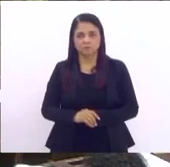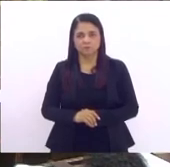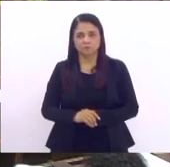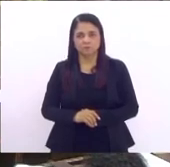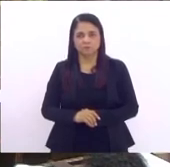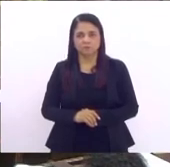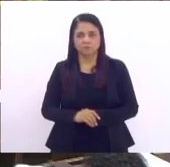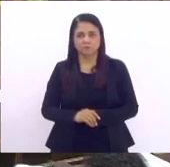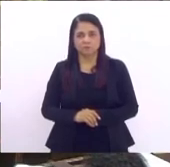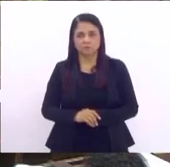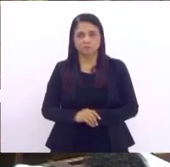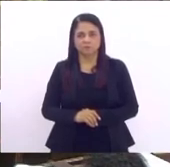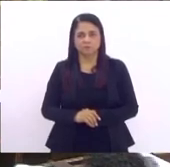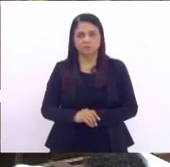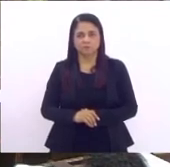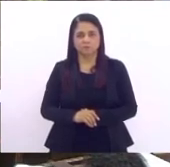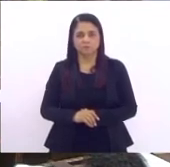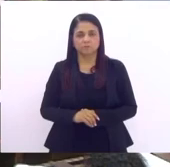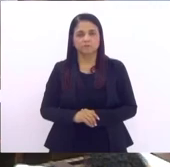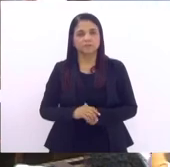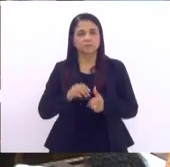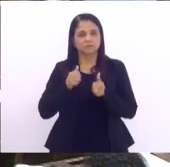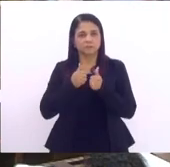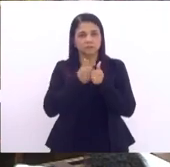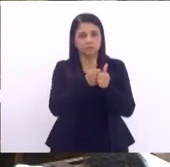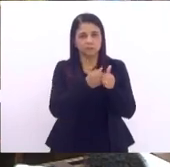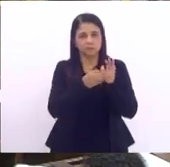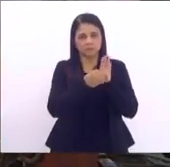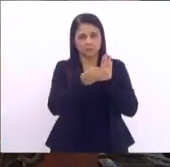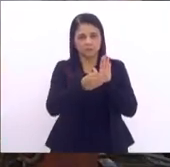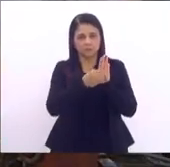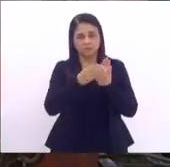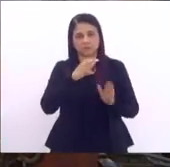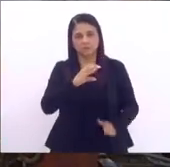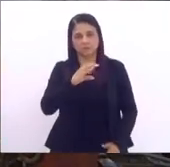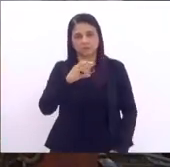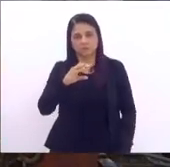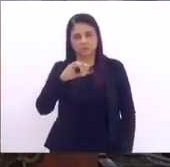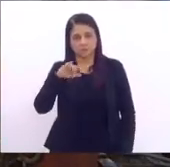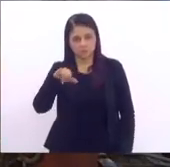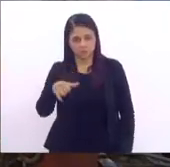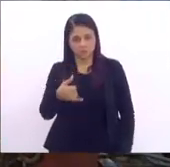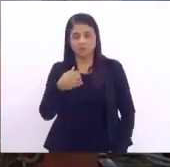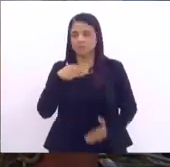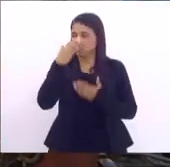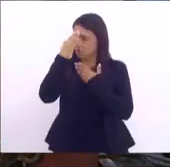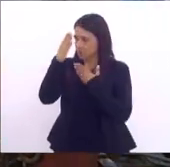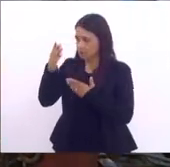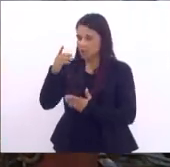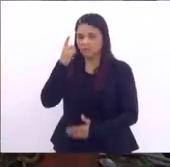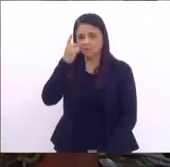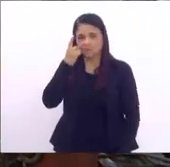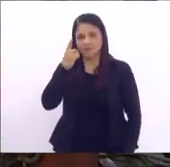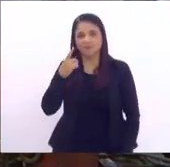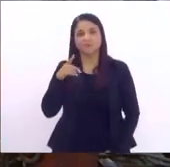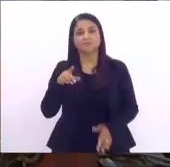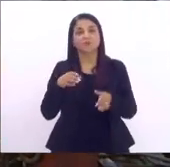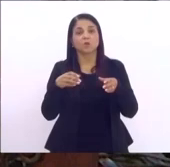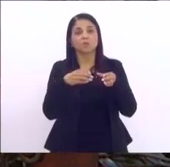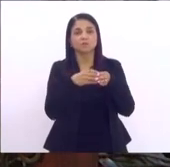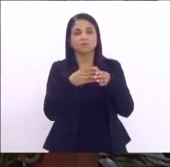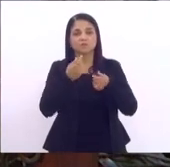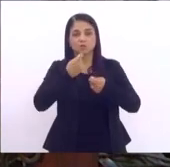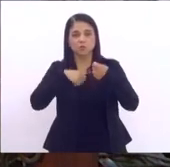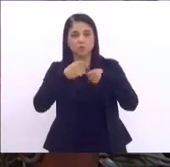Sigo o parecer da CCJ, presidente. Muito obrigado, Thiagão. Pela Comissão de Economia, Indústria e